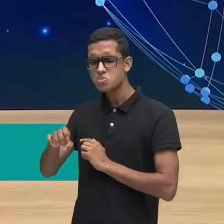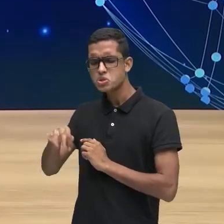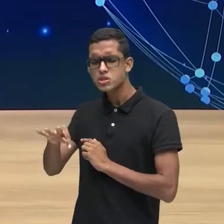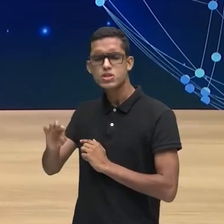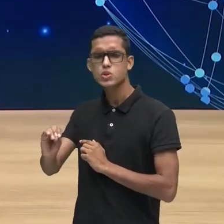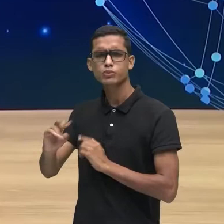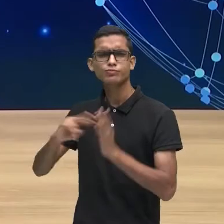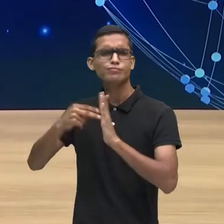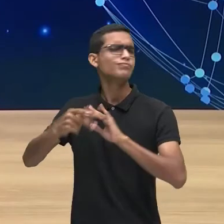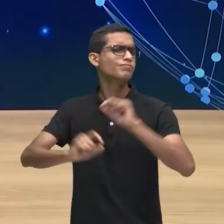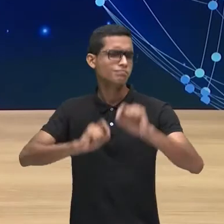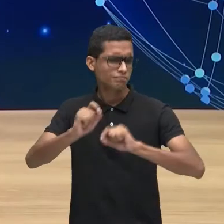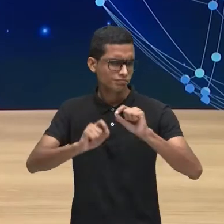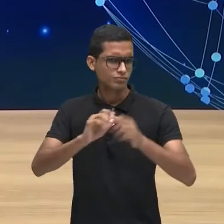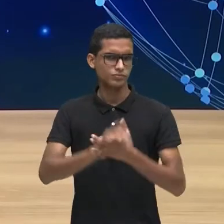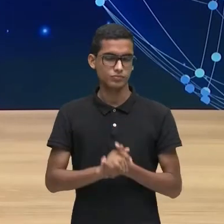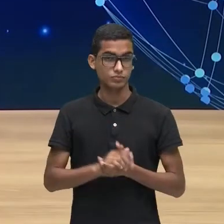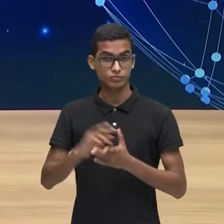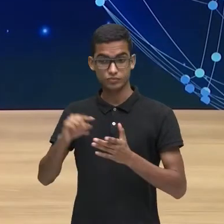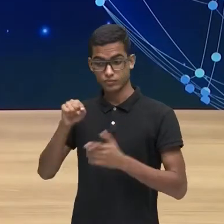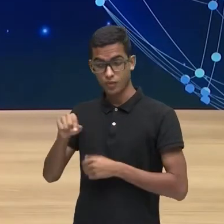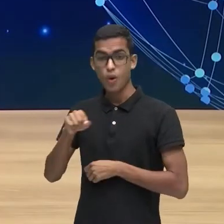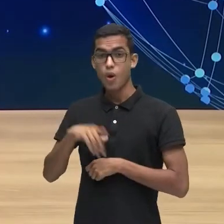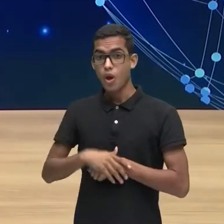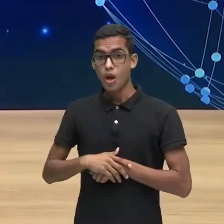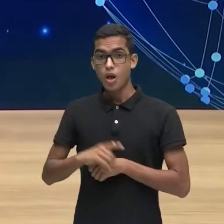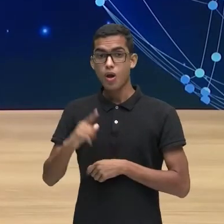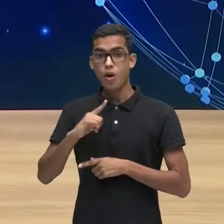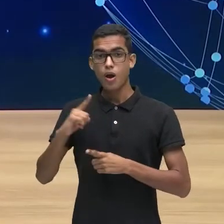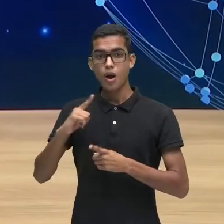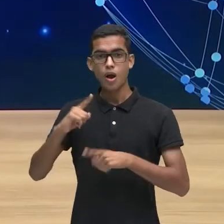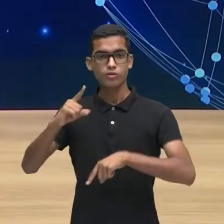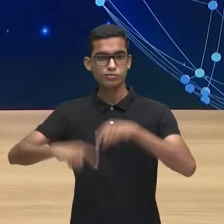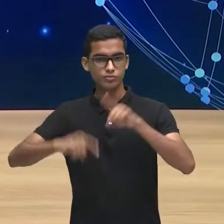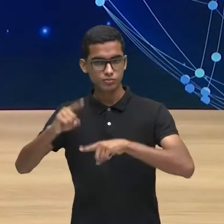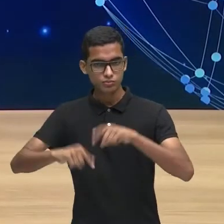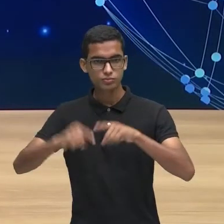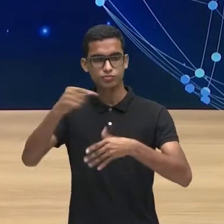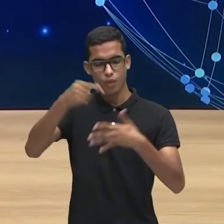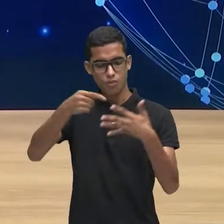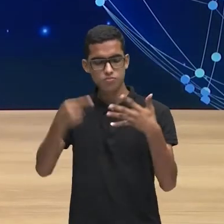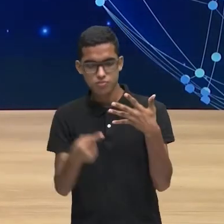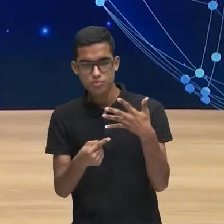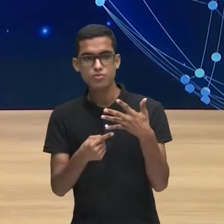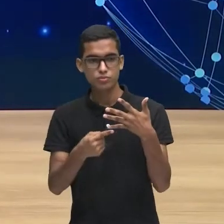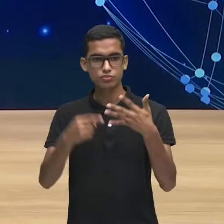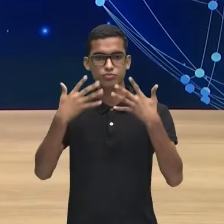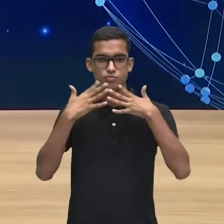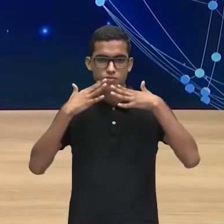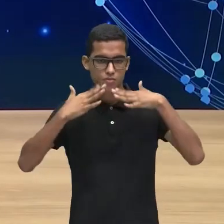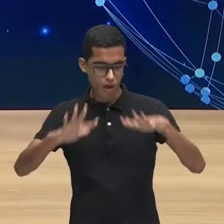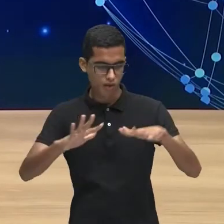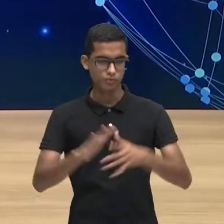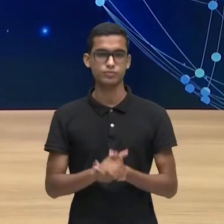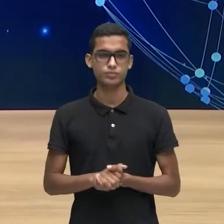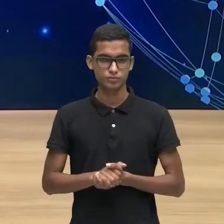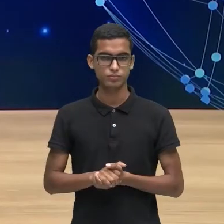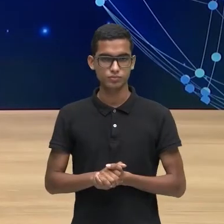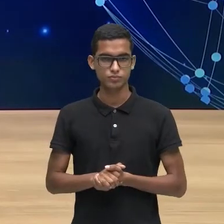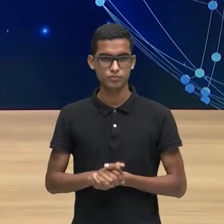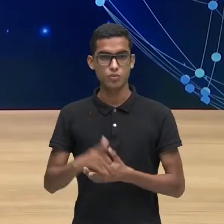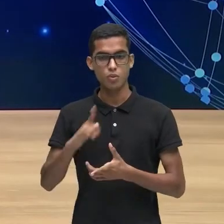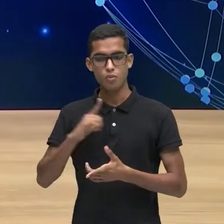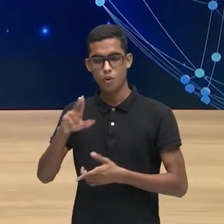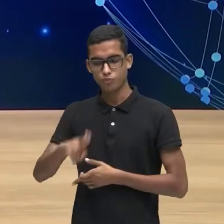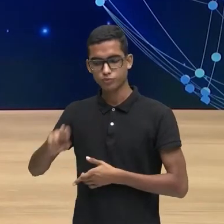pigmentos? Então, pigmentos são elementos encontrados na natureza. Os indígenas, eles